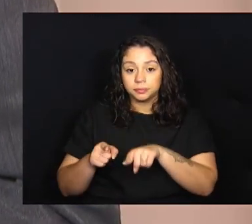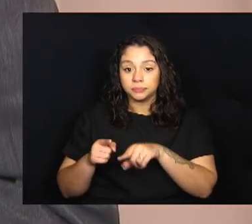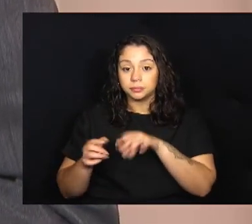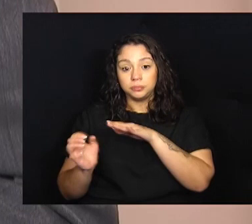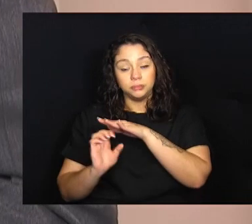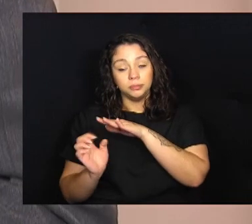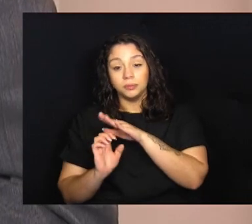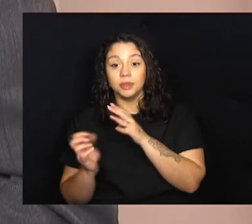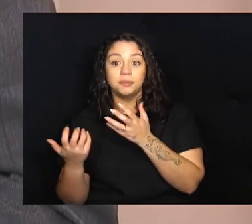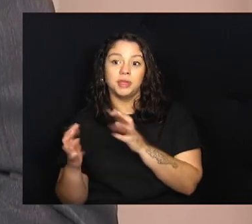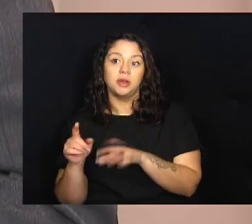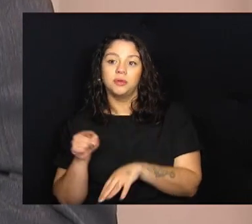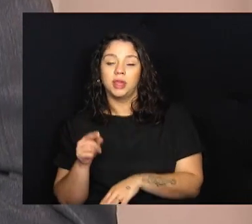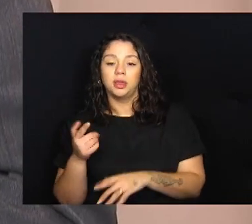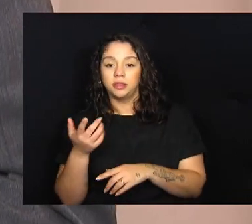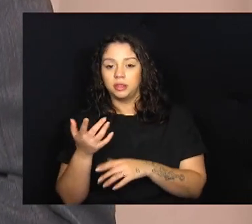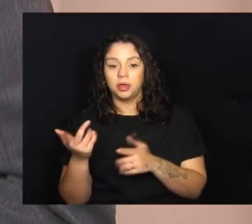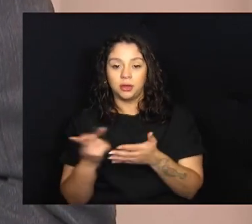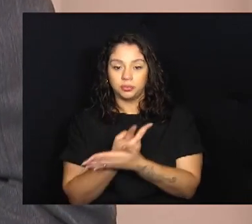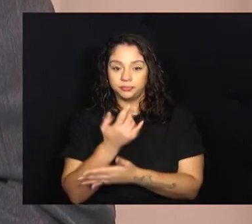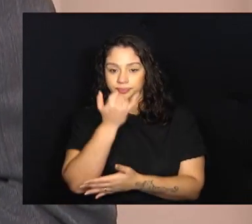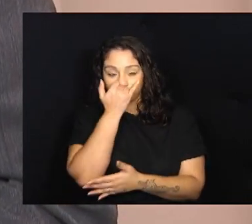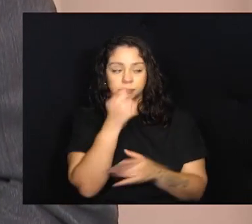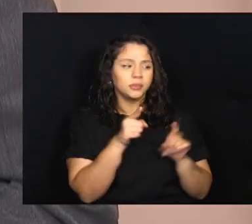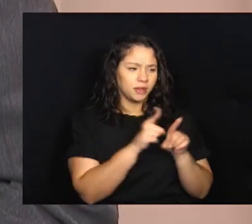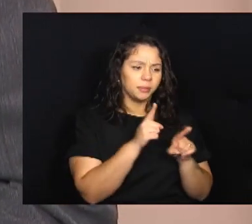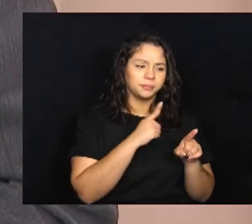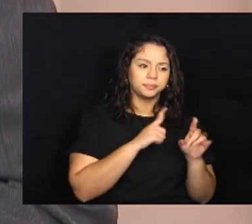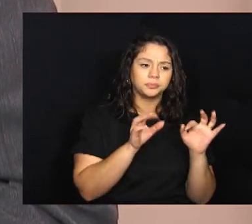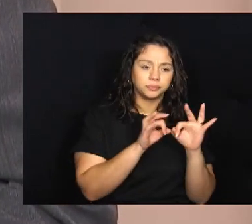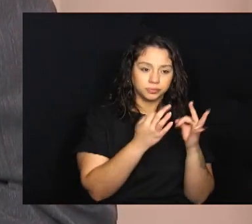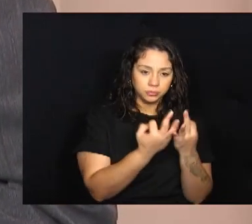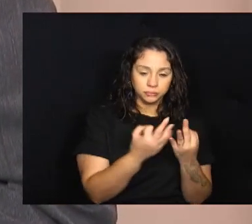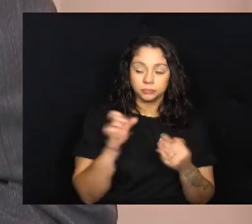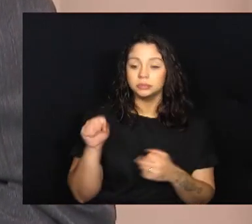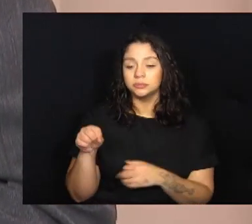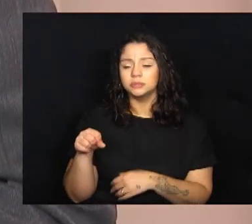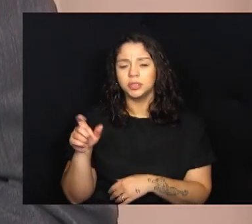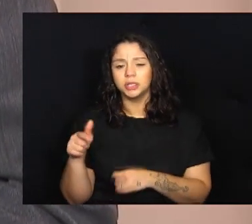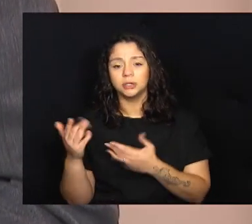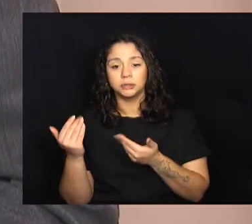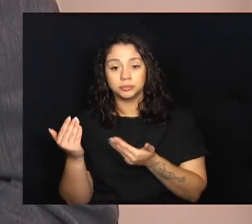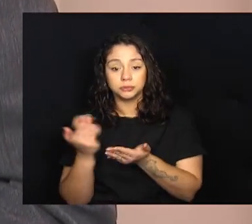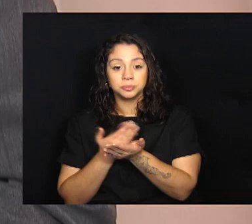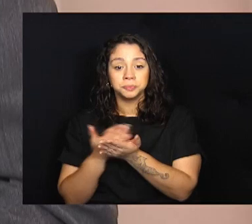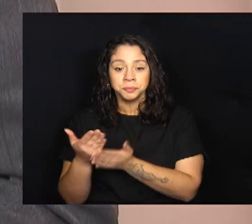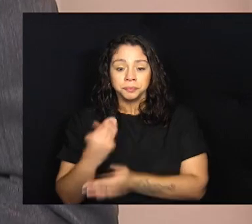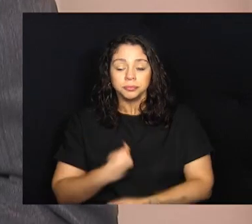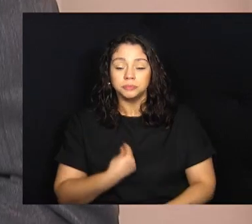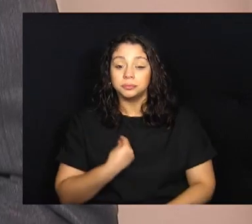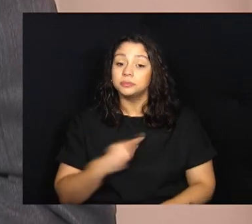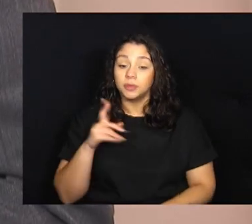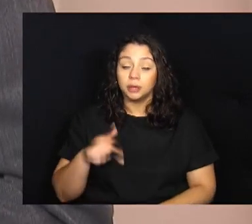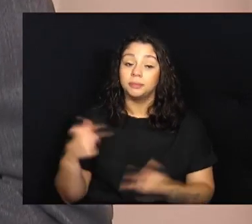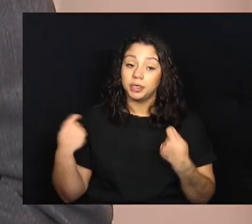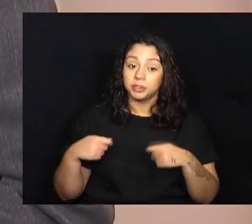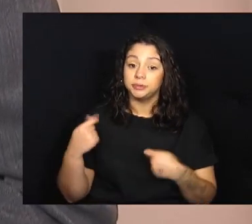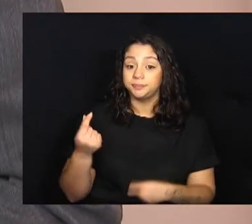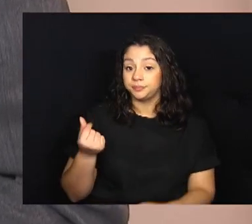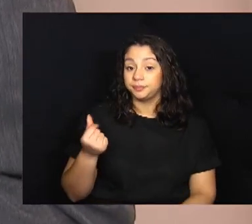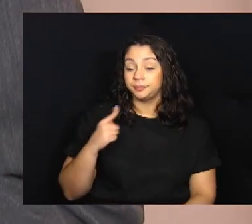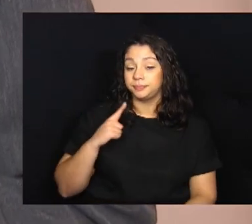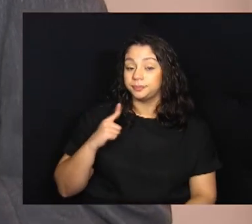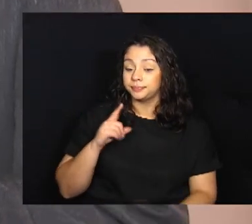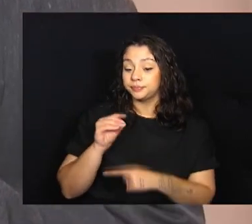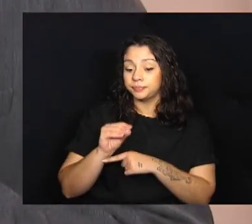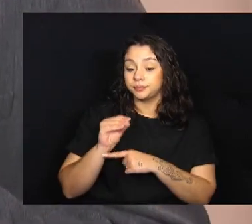eles tenham sinistro. Pensam na família também. Tem família, são jovens, né, que estão começando a vida, depende disso para sustento de suas